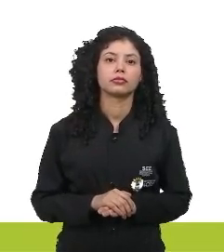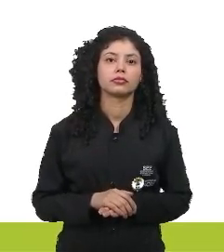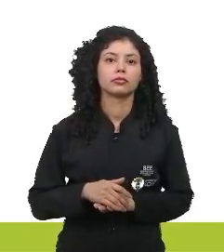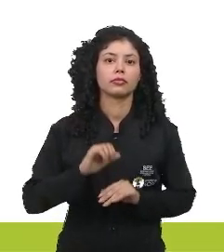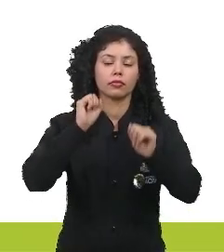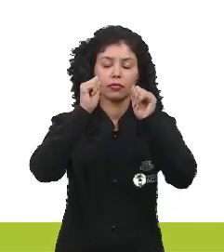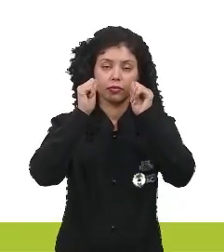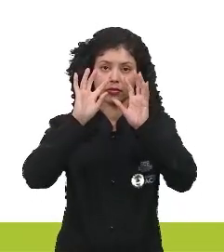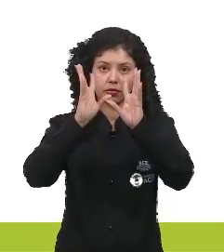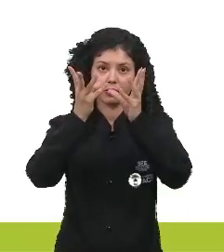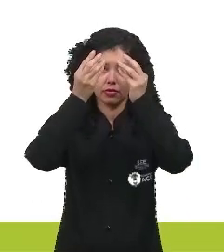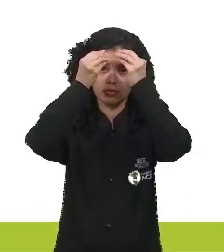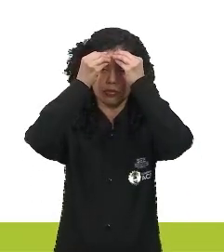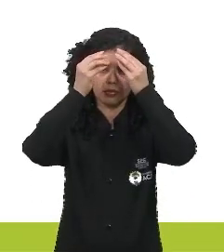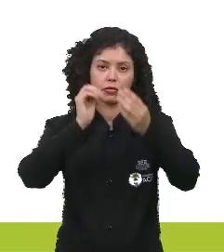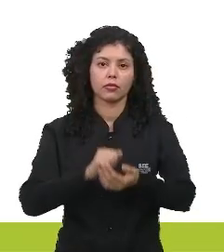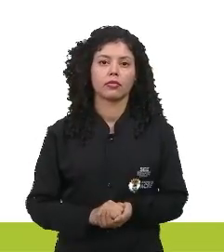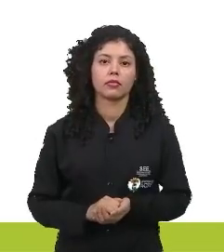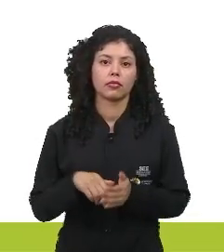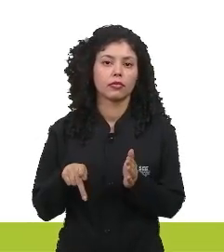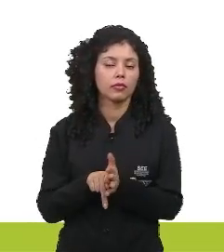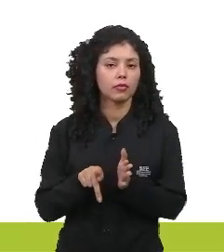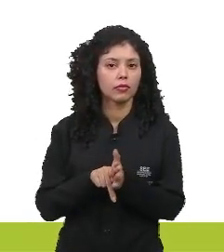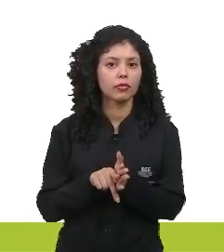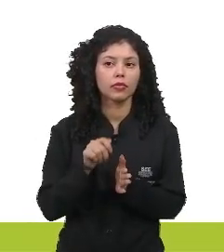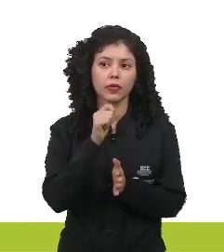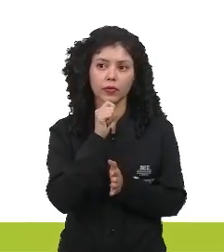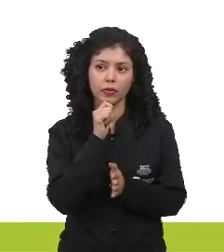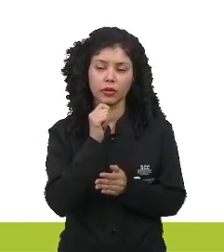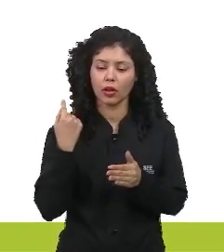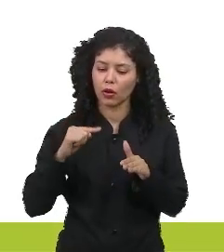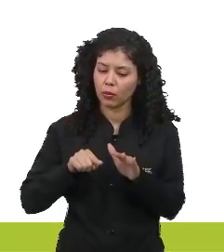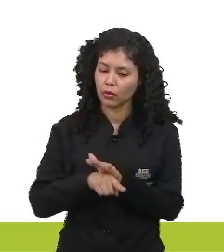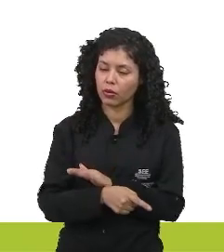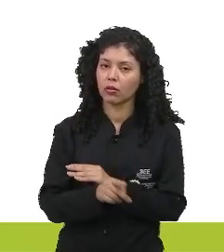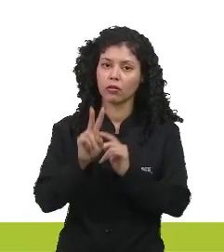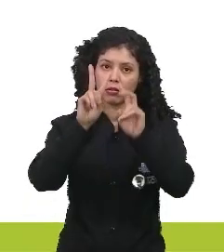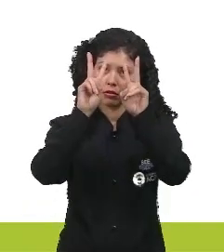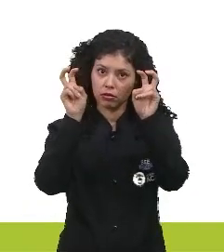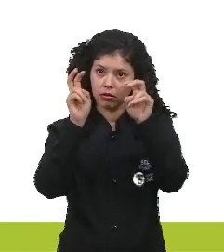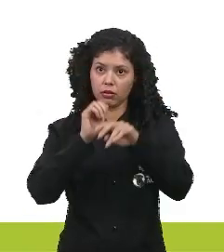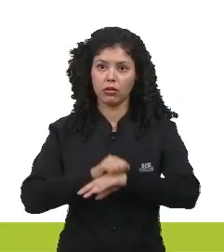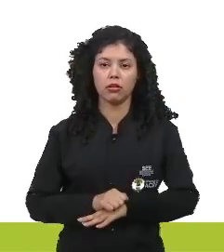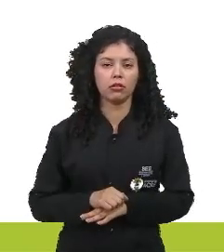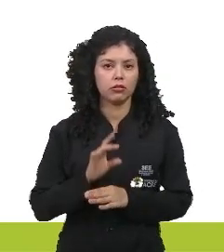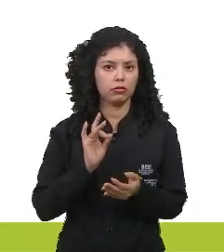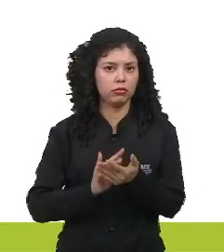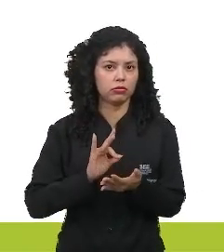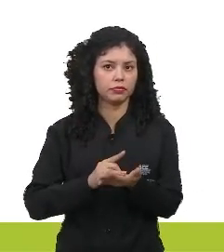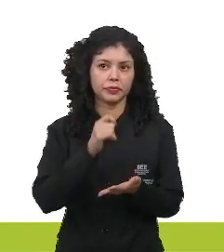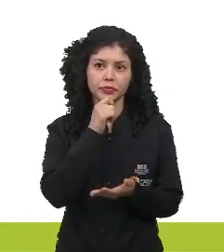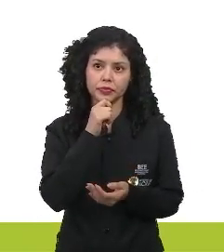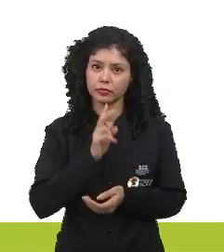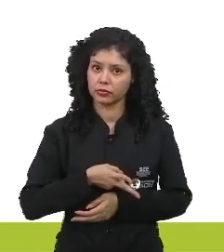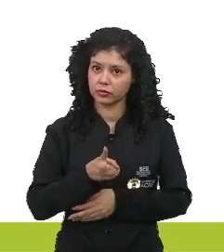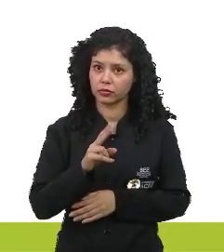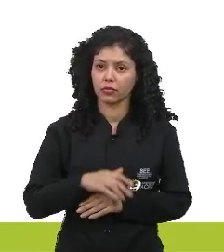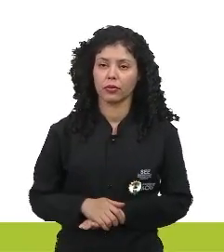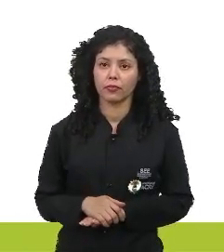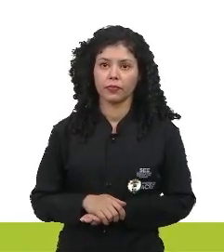têm estudado. Inclusive, vocês aprofundem-se nesse tema, viu? Que é um tema muito